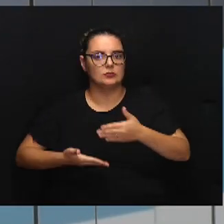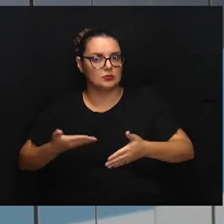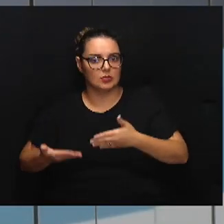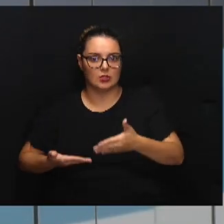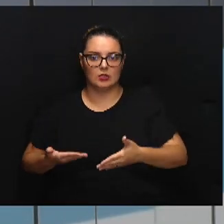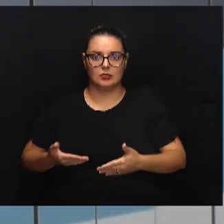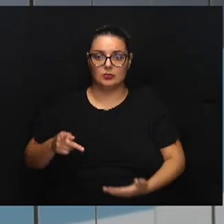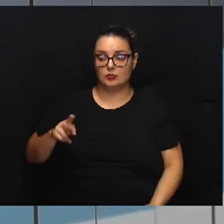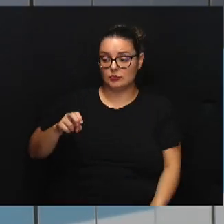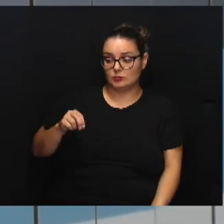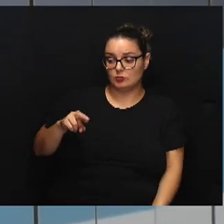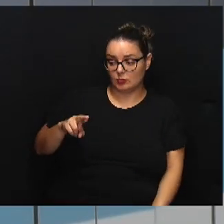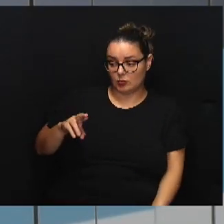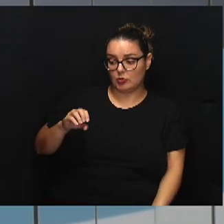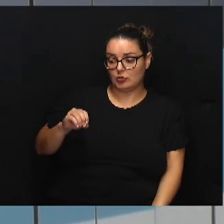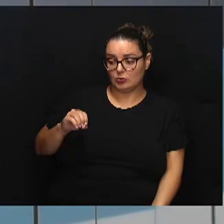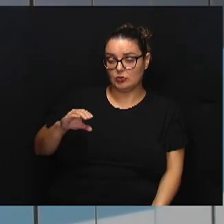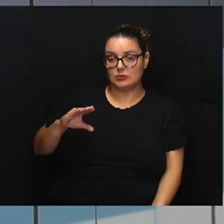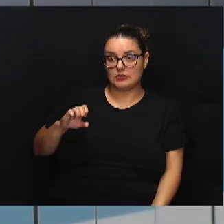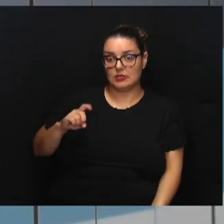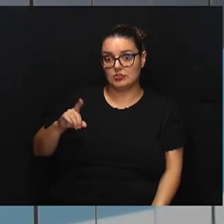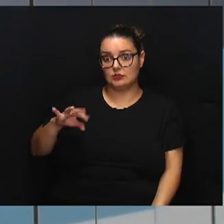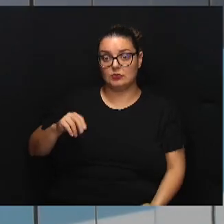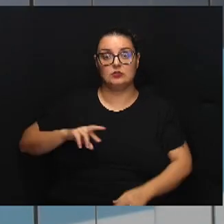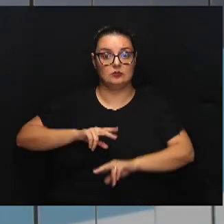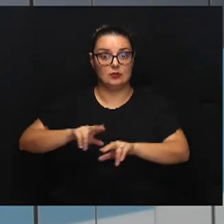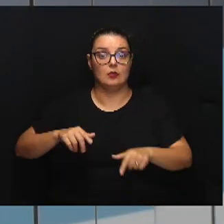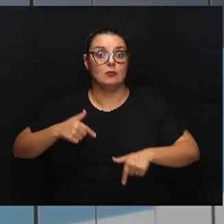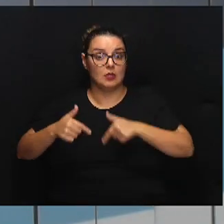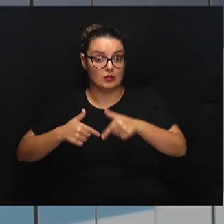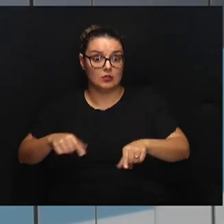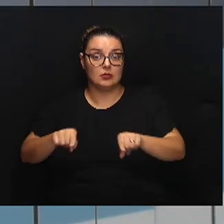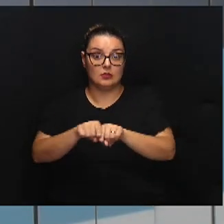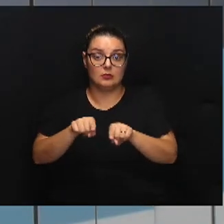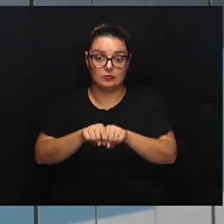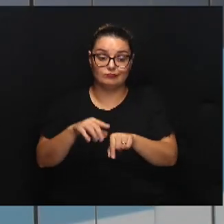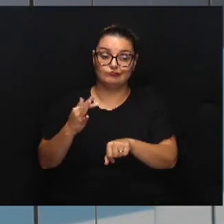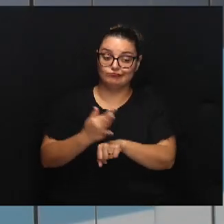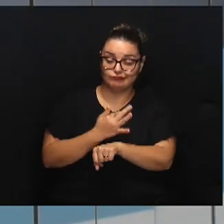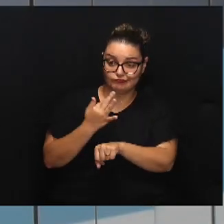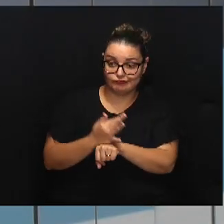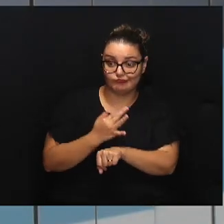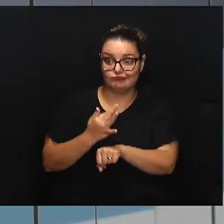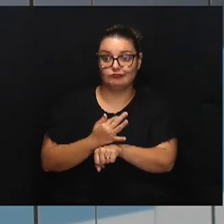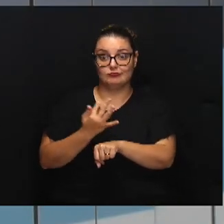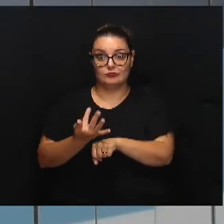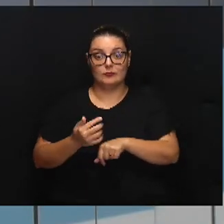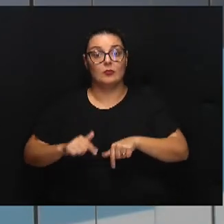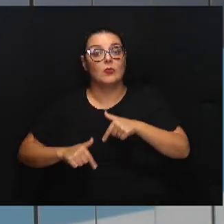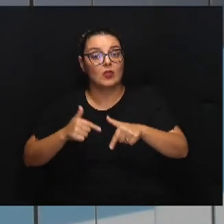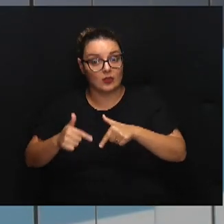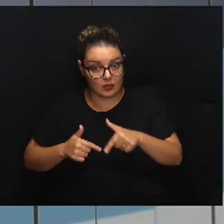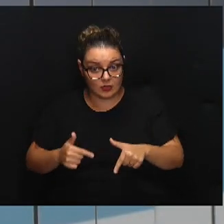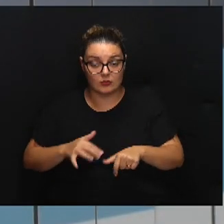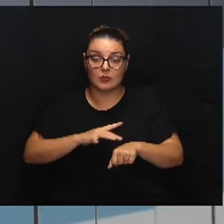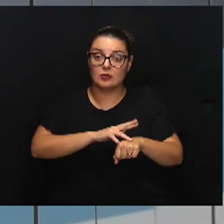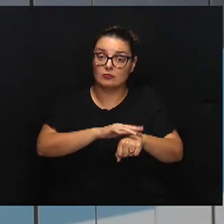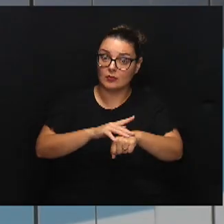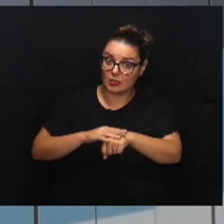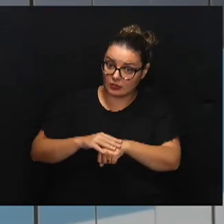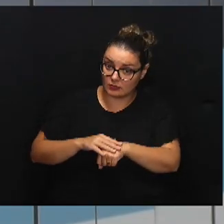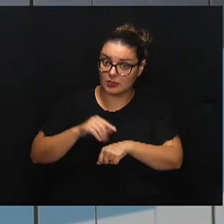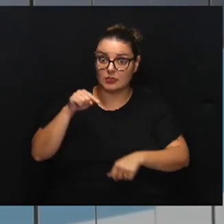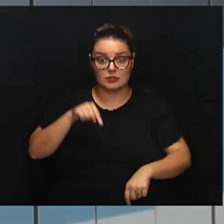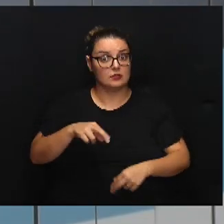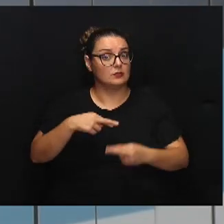procedimentos, elas são inúmeras, mas os trabalhadores também estão muito sobrecarregados, os trabalhadores também estão muito adoecidos, e isso tem